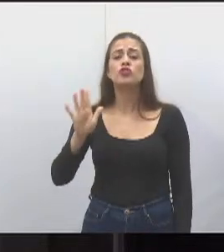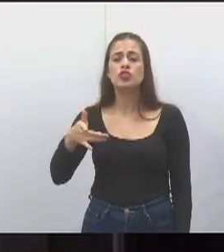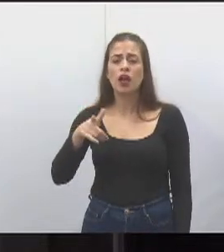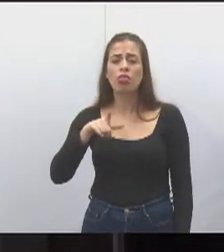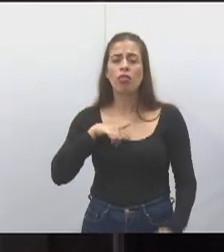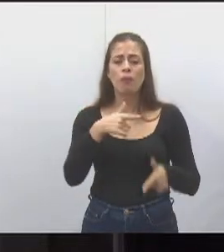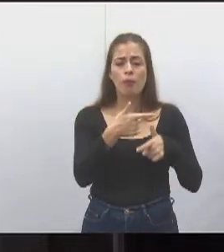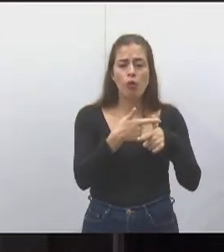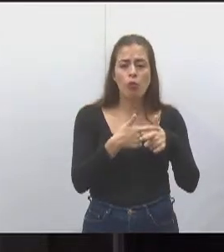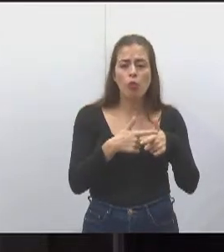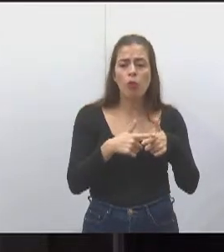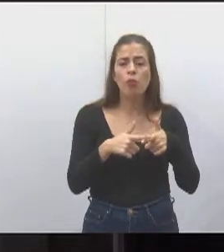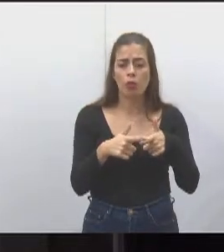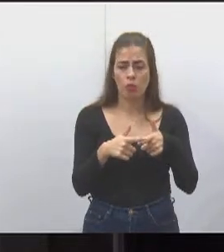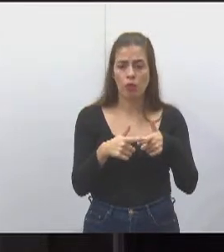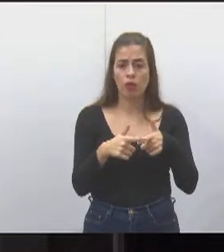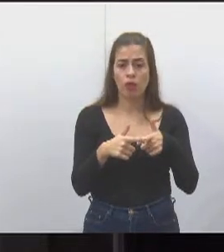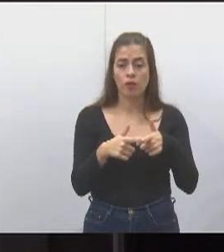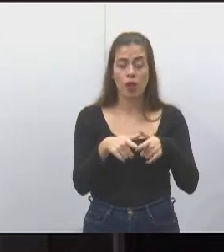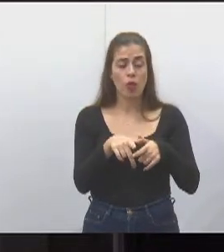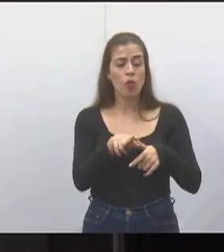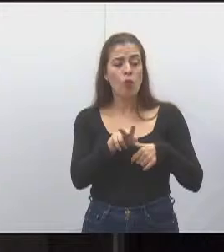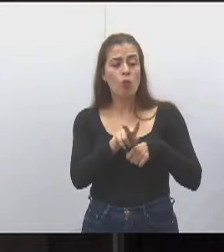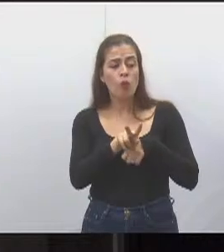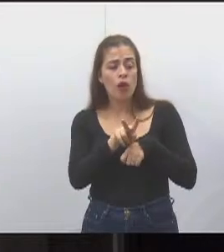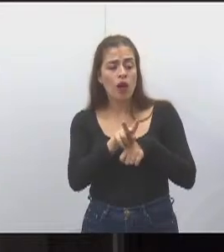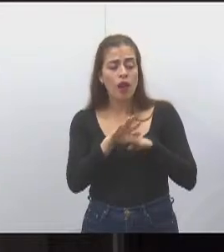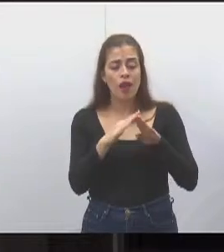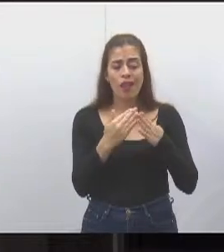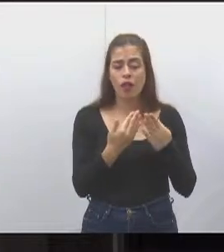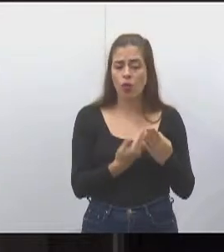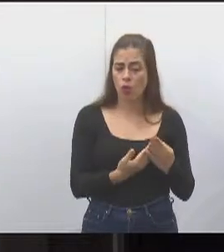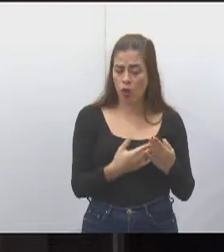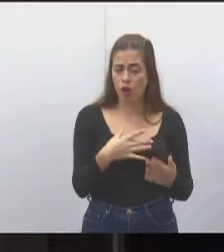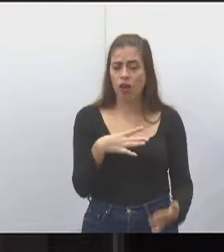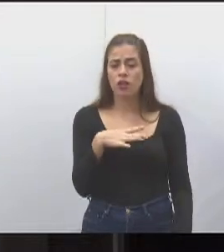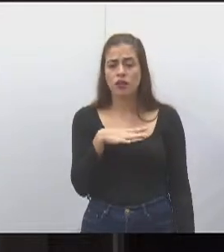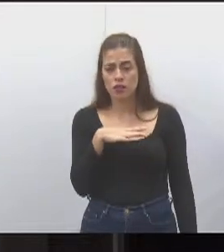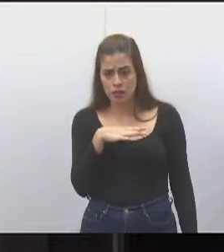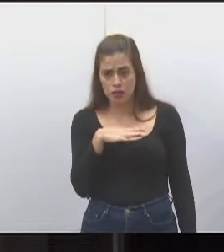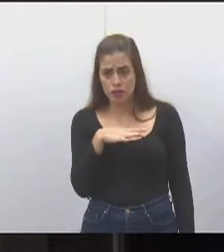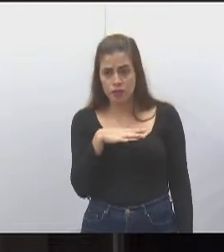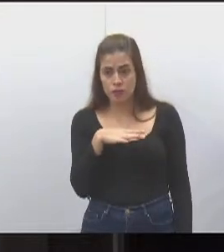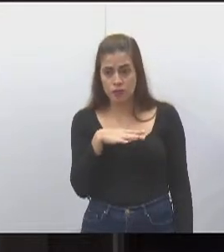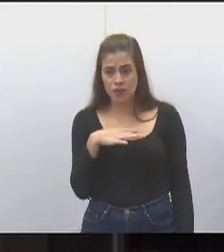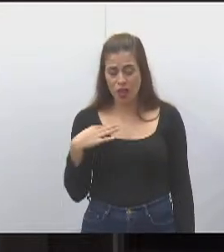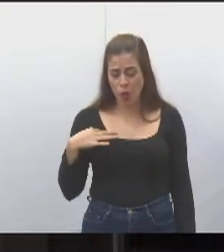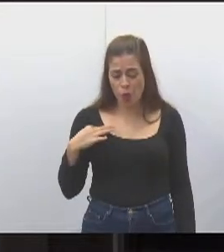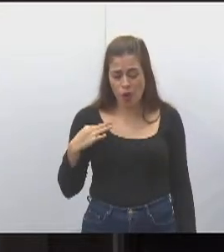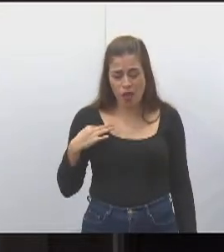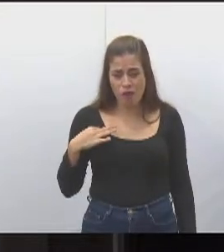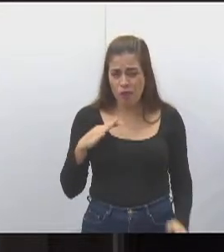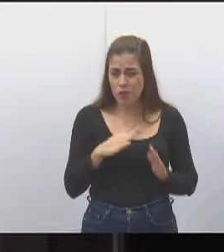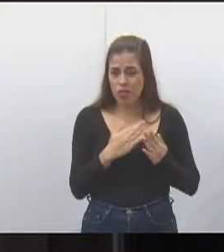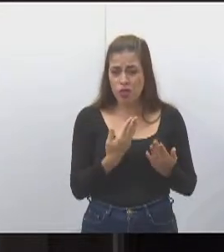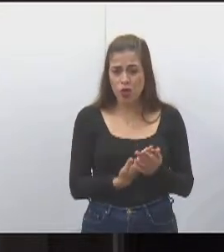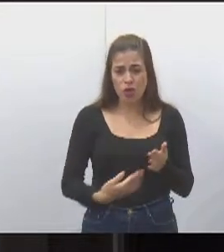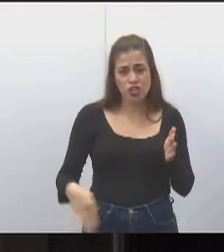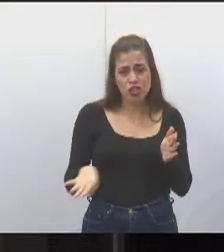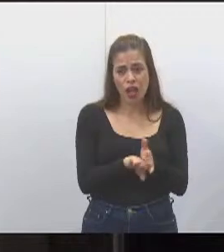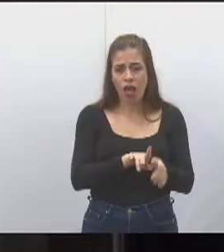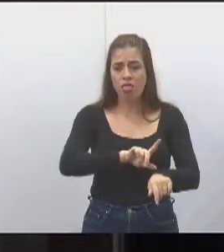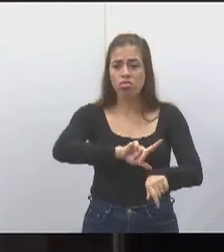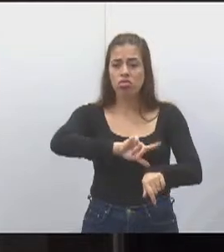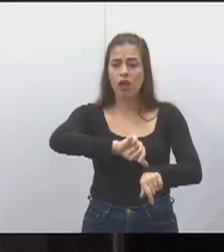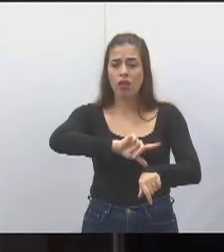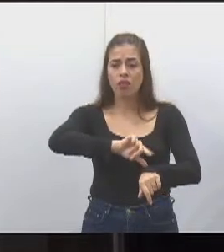problemas com o cuidado das escolas municipais, os uniformes escolares chegaram em